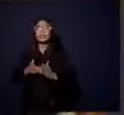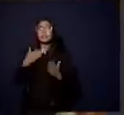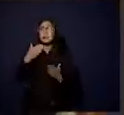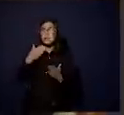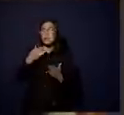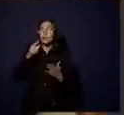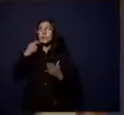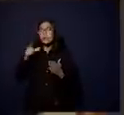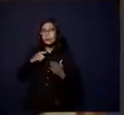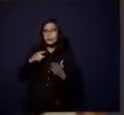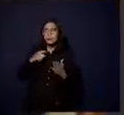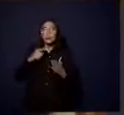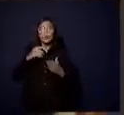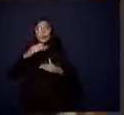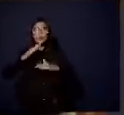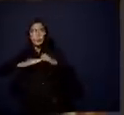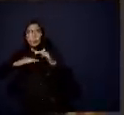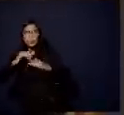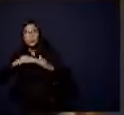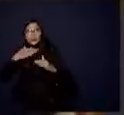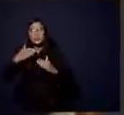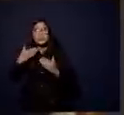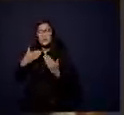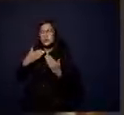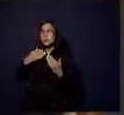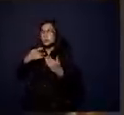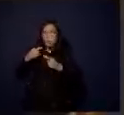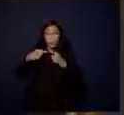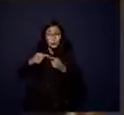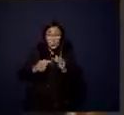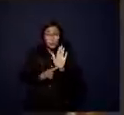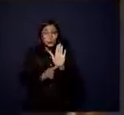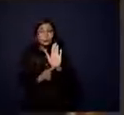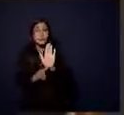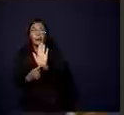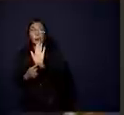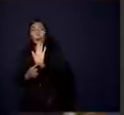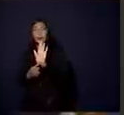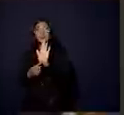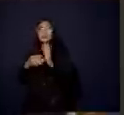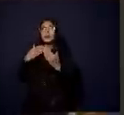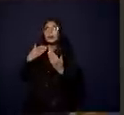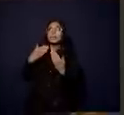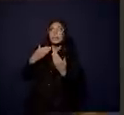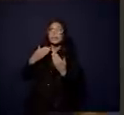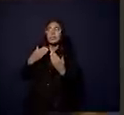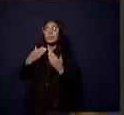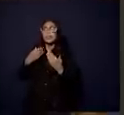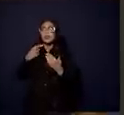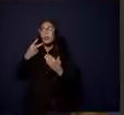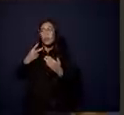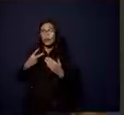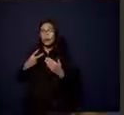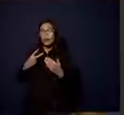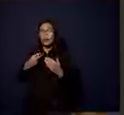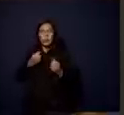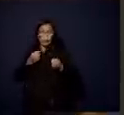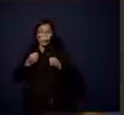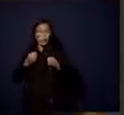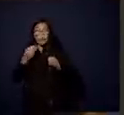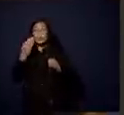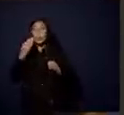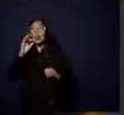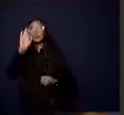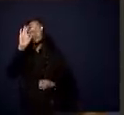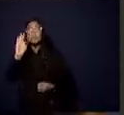efeito da eliminação do acumulatividade todos os outros efeitos não aparecem nesses estudos que estimam esse valor esse valor de 4%